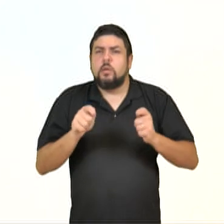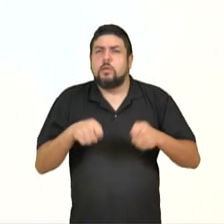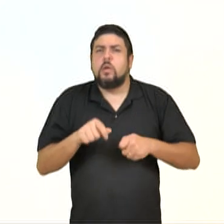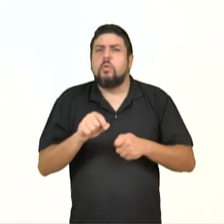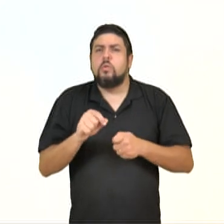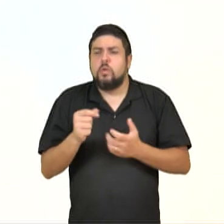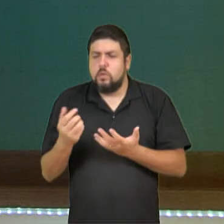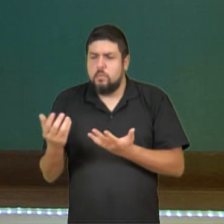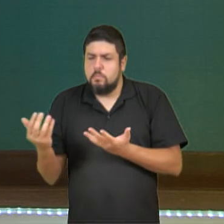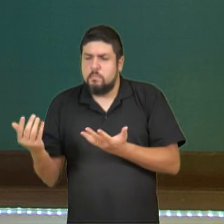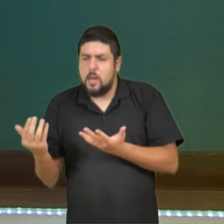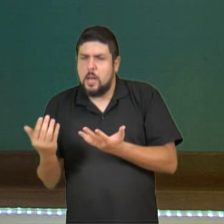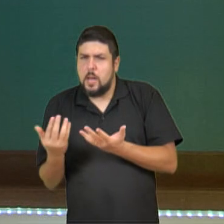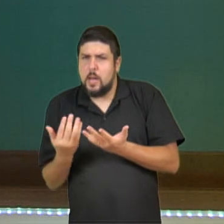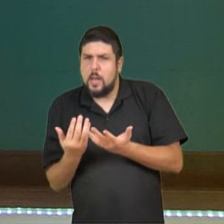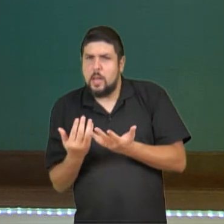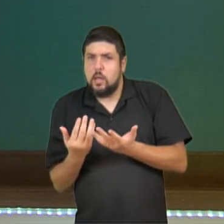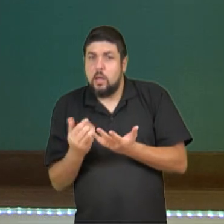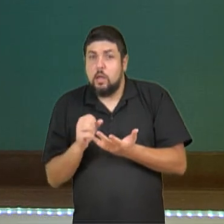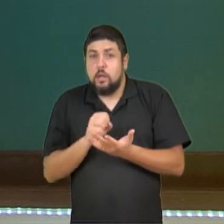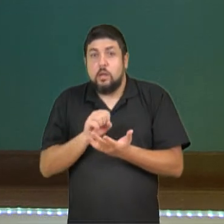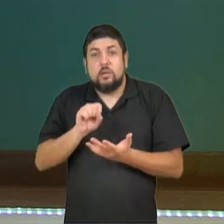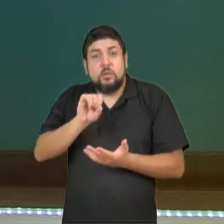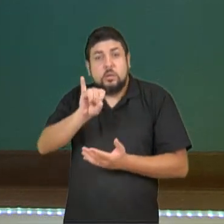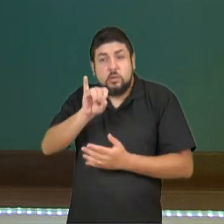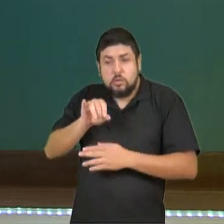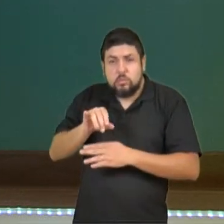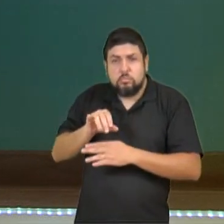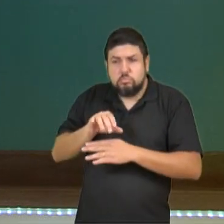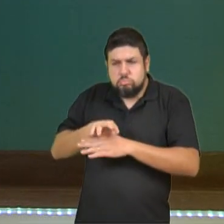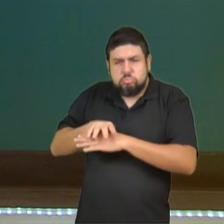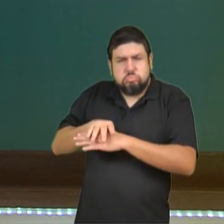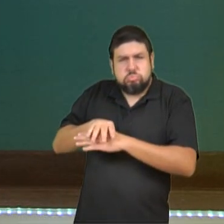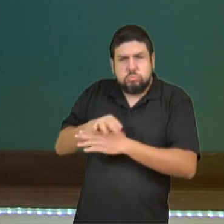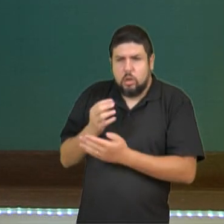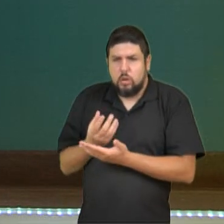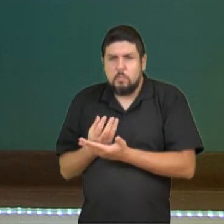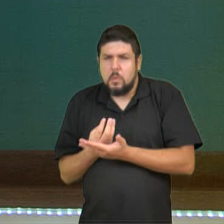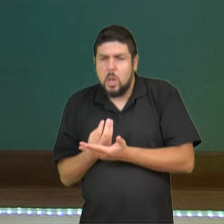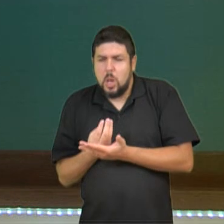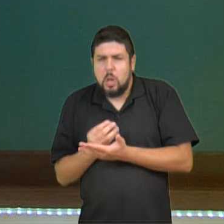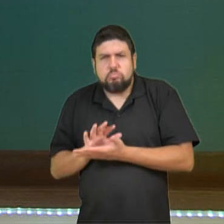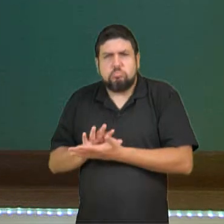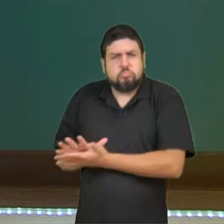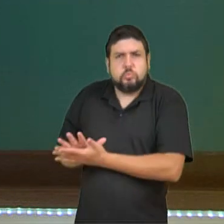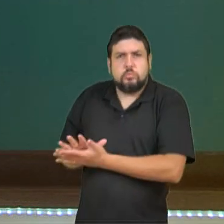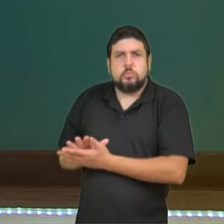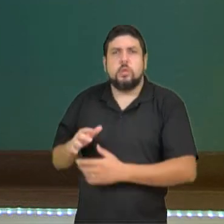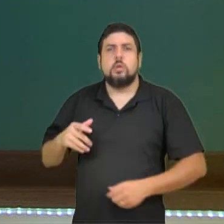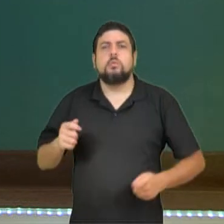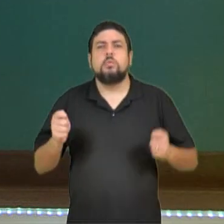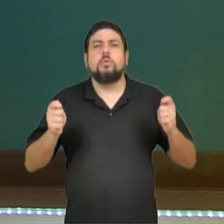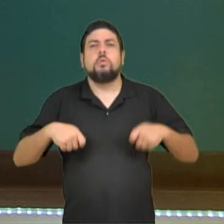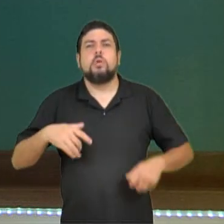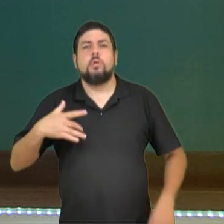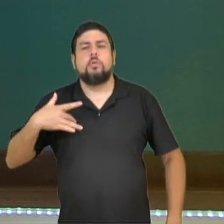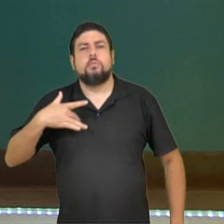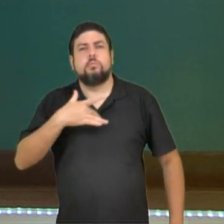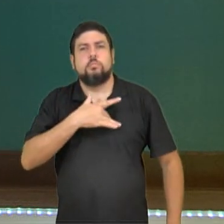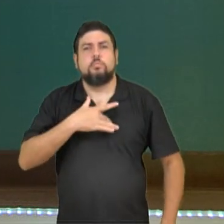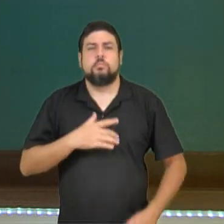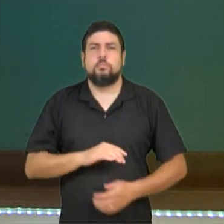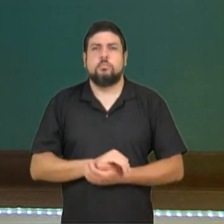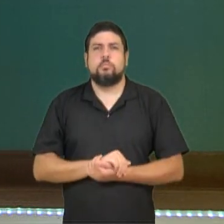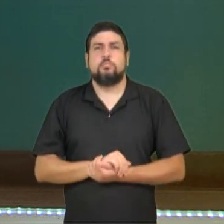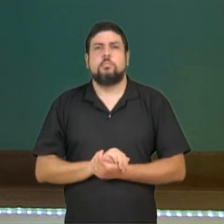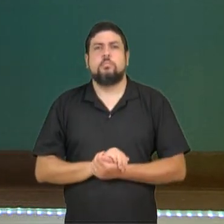destruir materiais estranhos ao nosso corpo. Então, isso é fundamental, né, para garantir aí uma boa saúde.